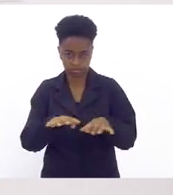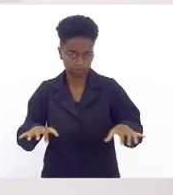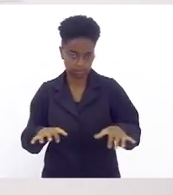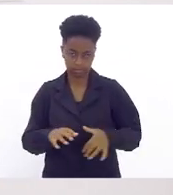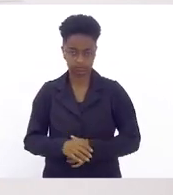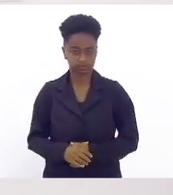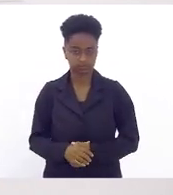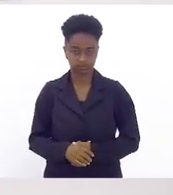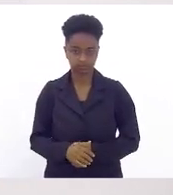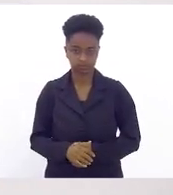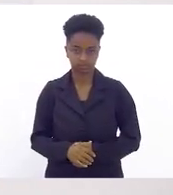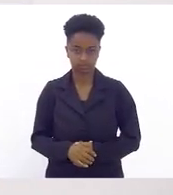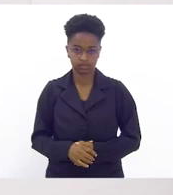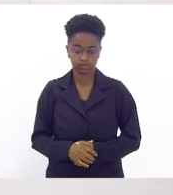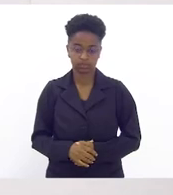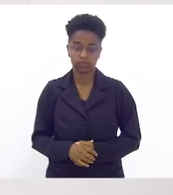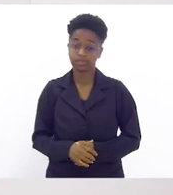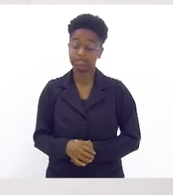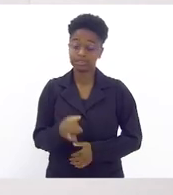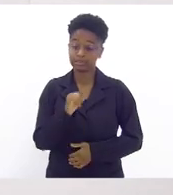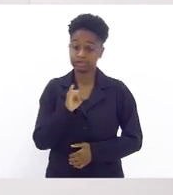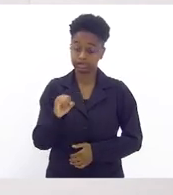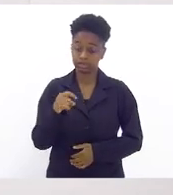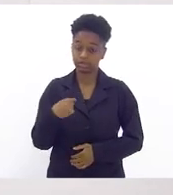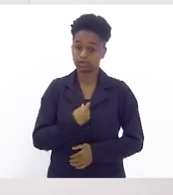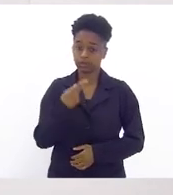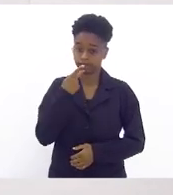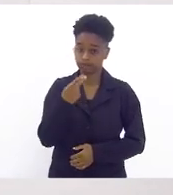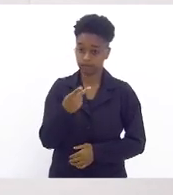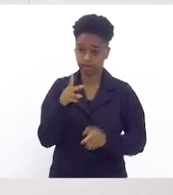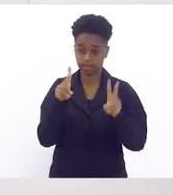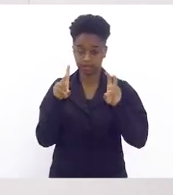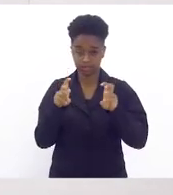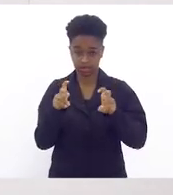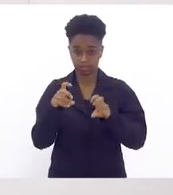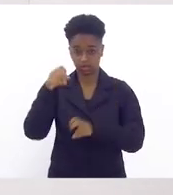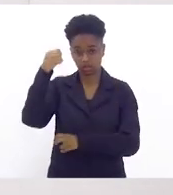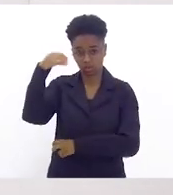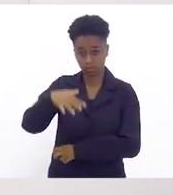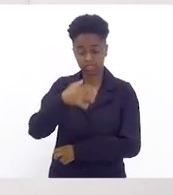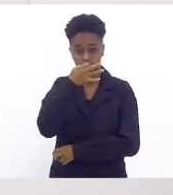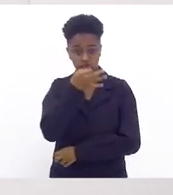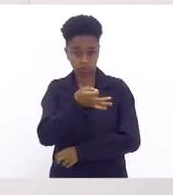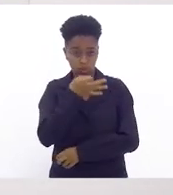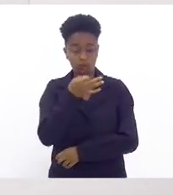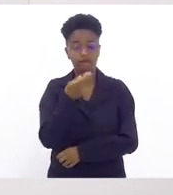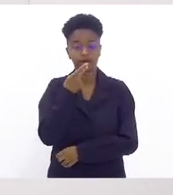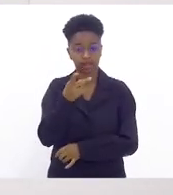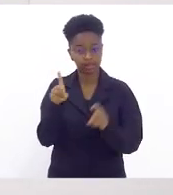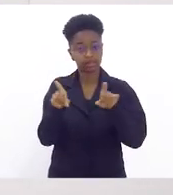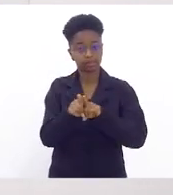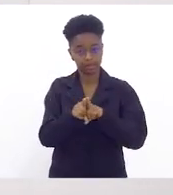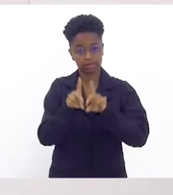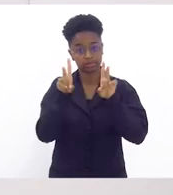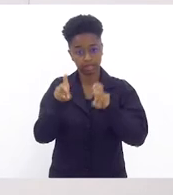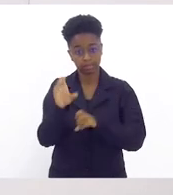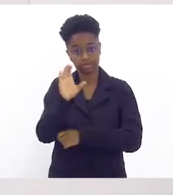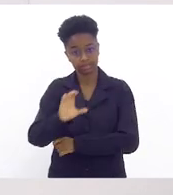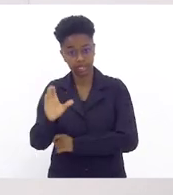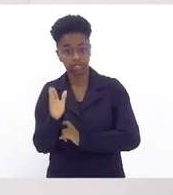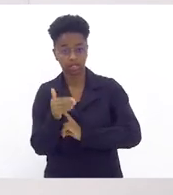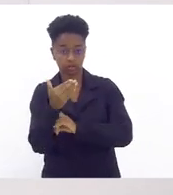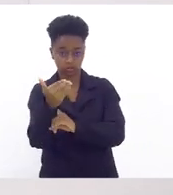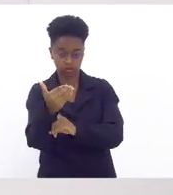isso daí nós quando se fala em iluminação se fala em sons está se falando em Ciência e Tecnologia